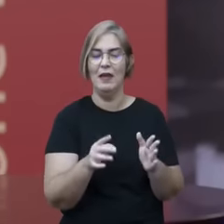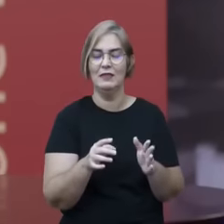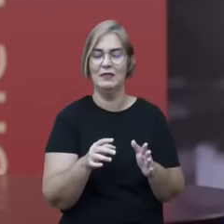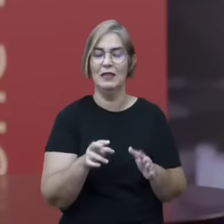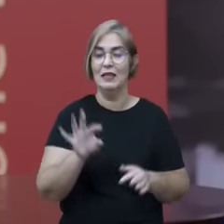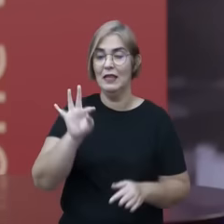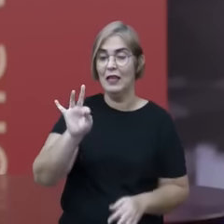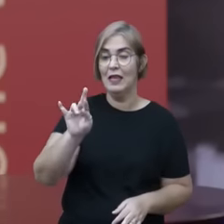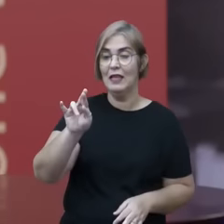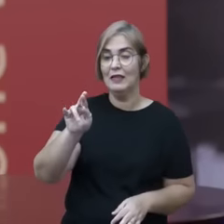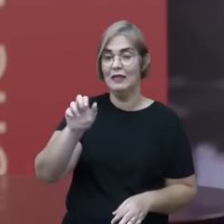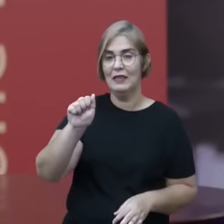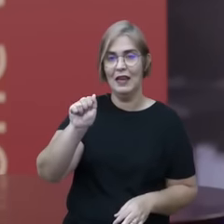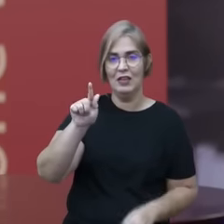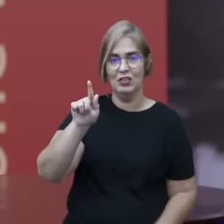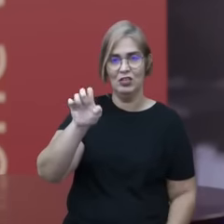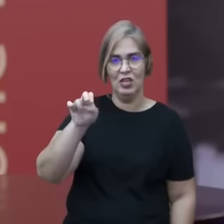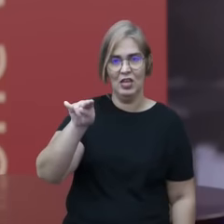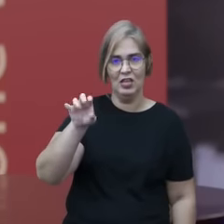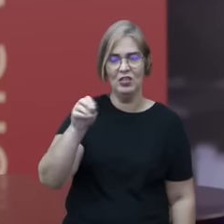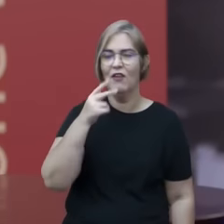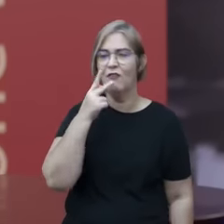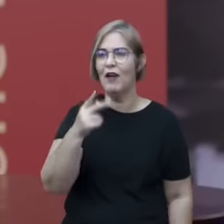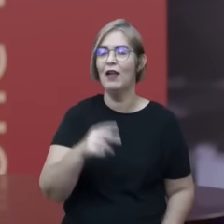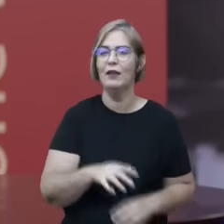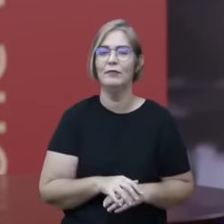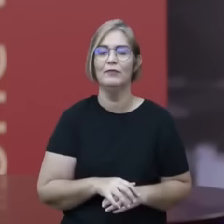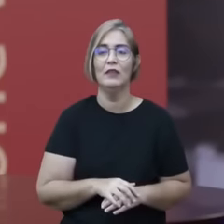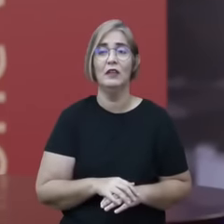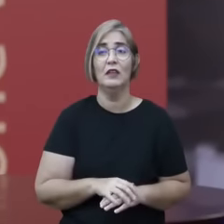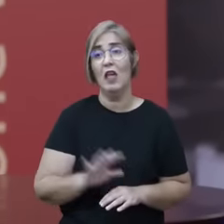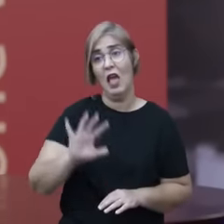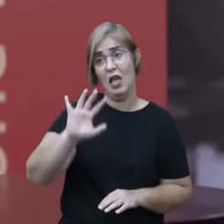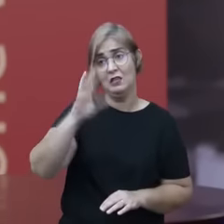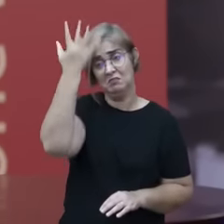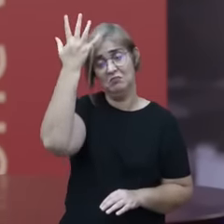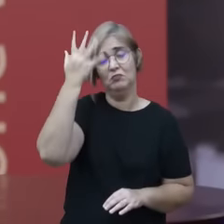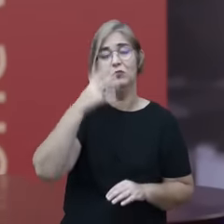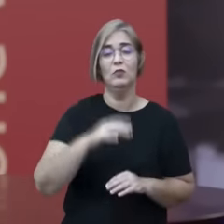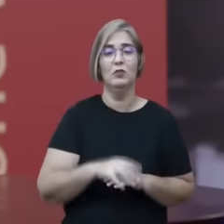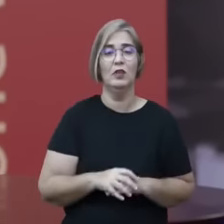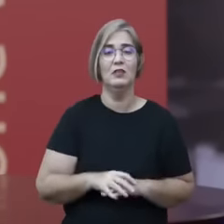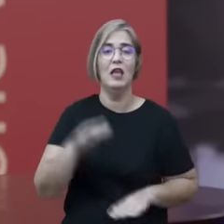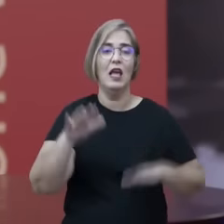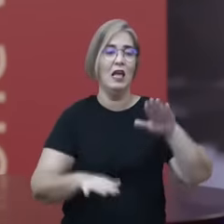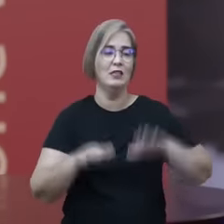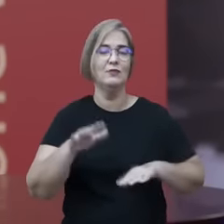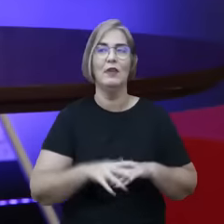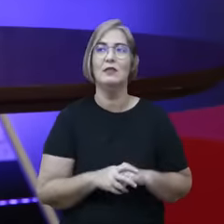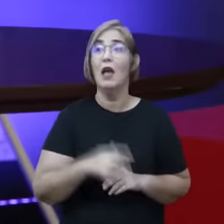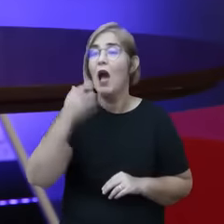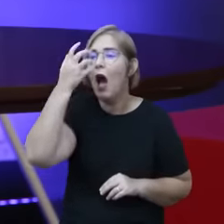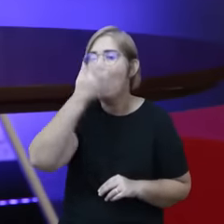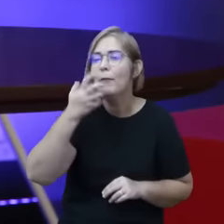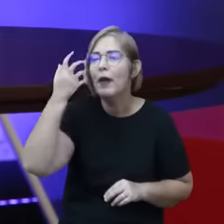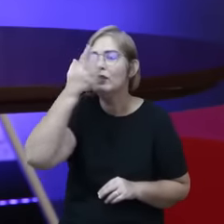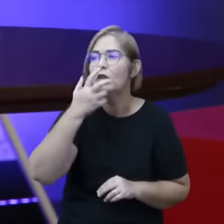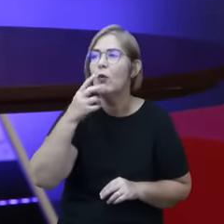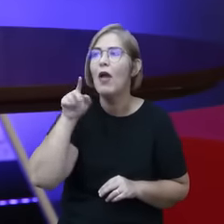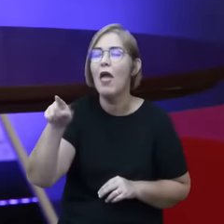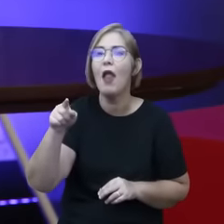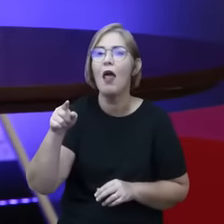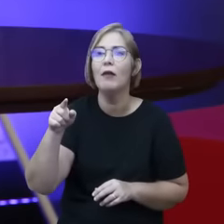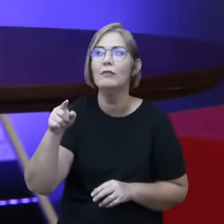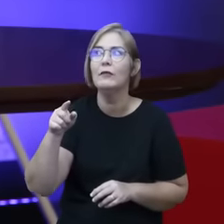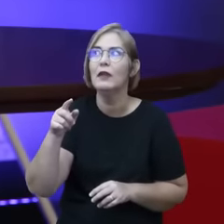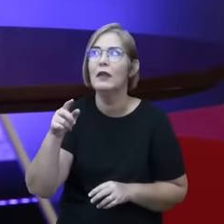do destino em nós, porque, eh, nós, elas nos afetam e nem sempre nós